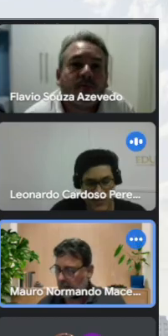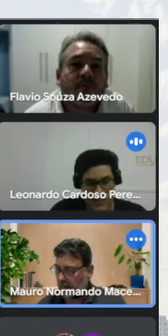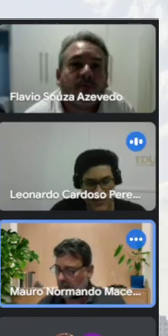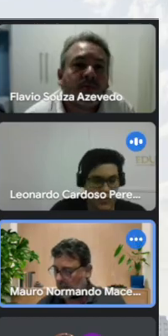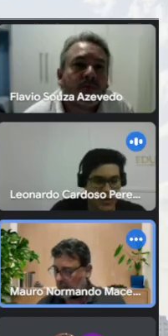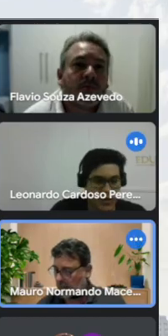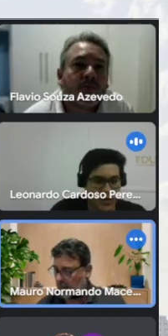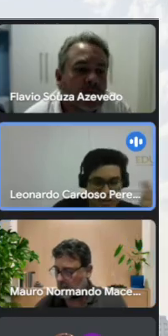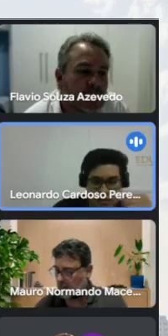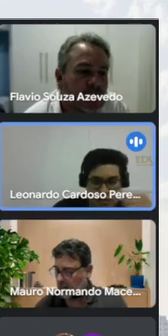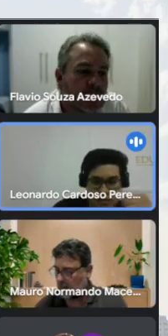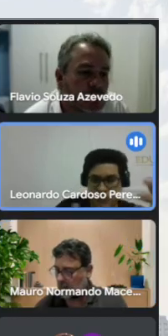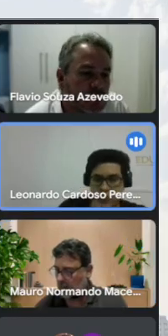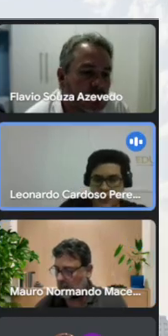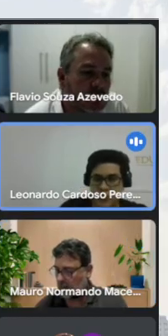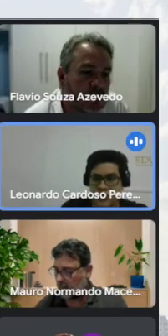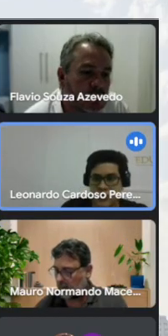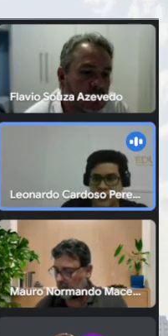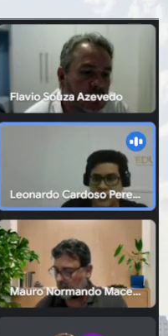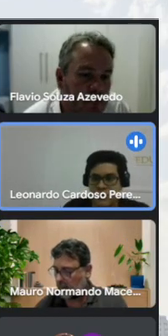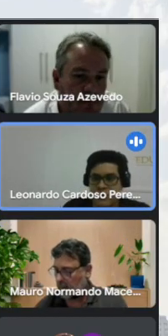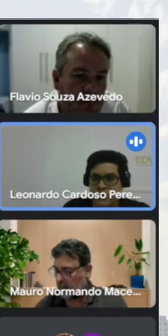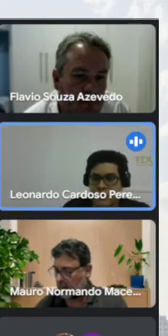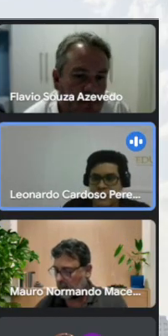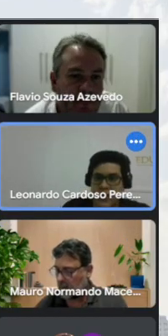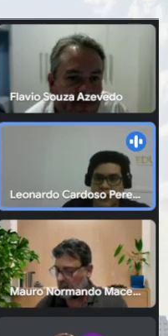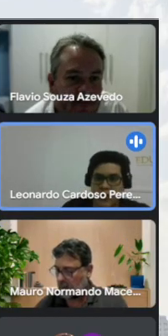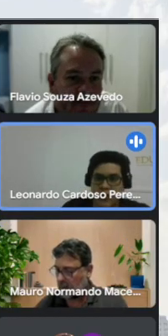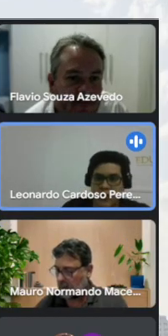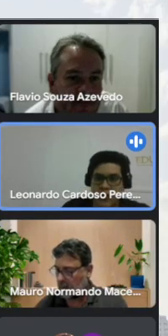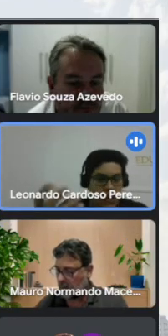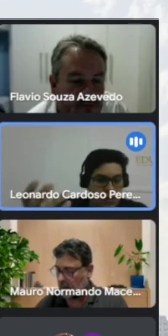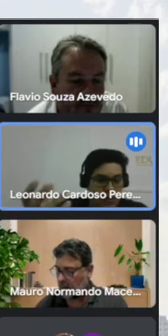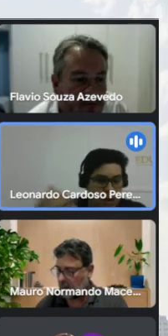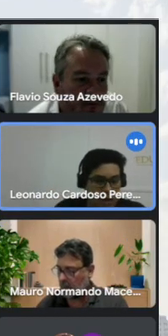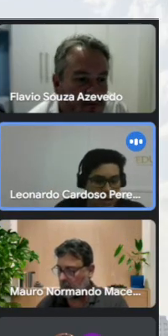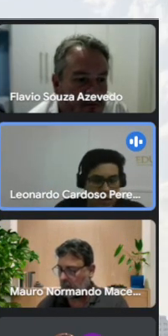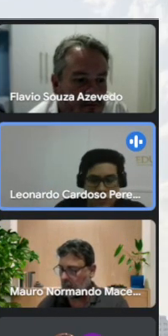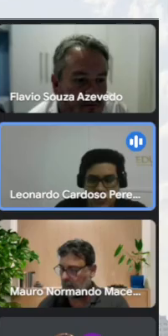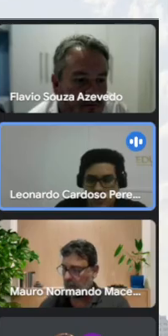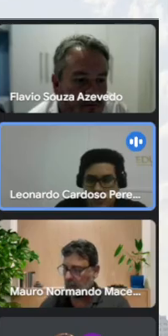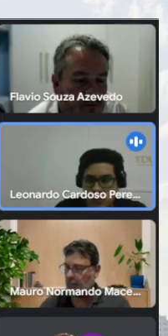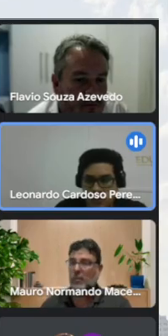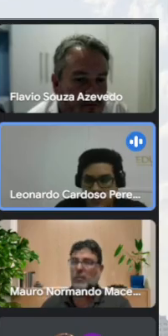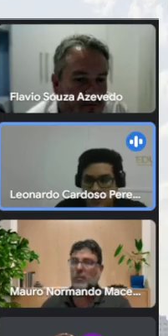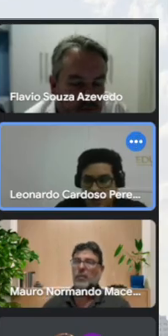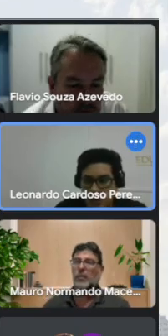porque esse pessoal da França solidificou esse conceito, e aí o pessoal ao redor